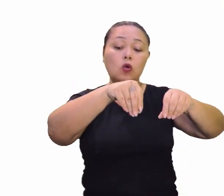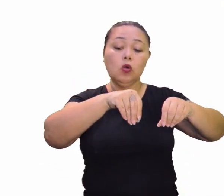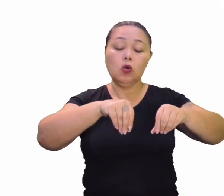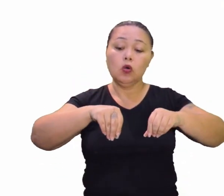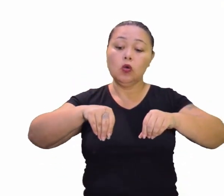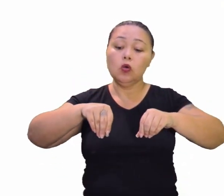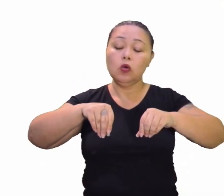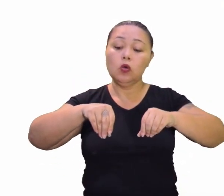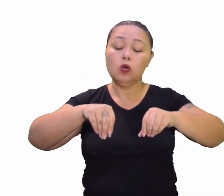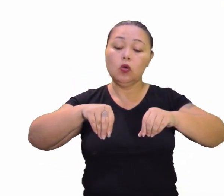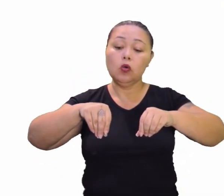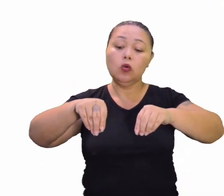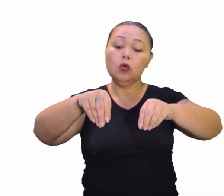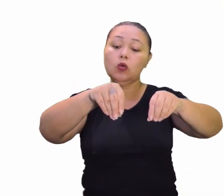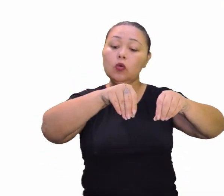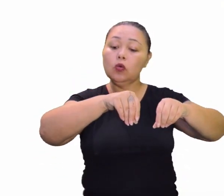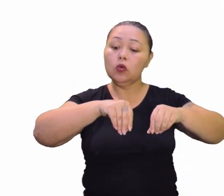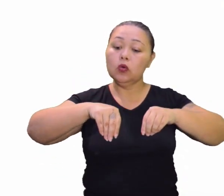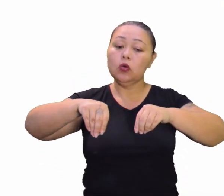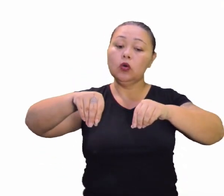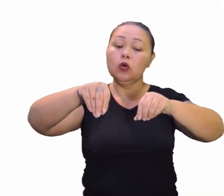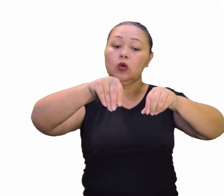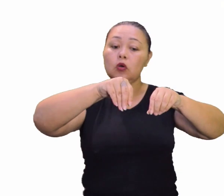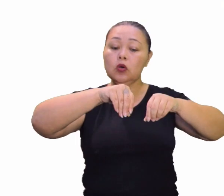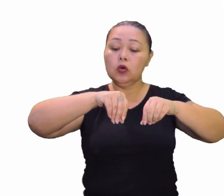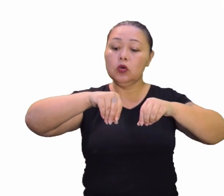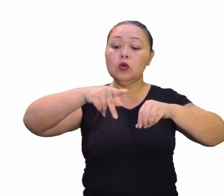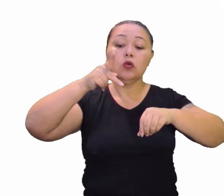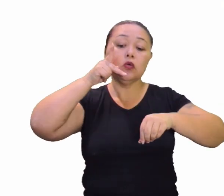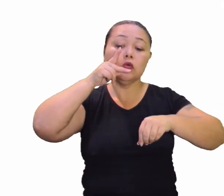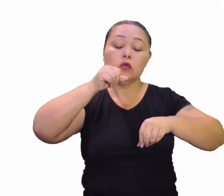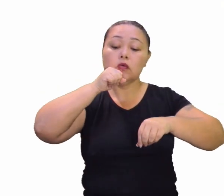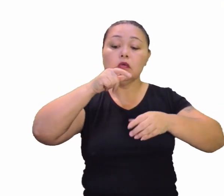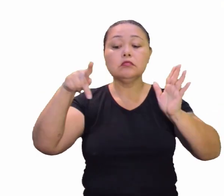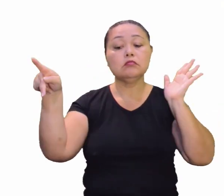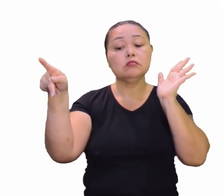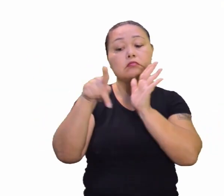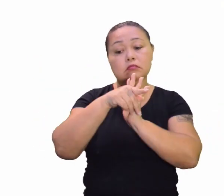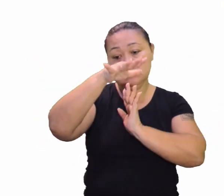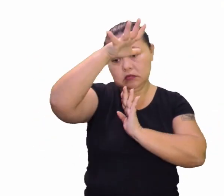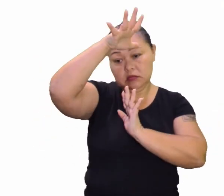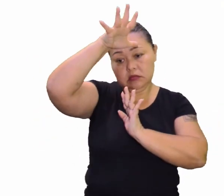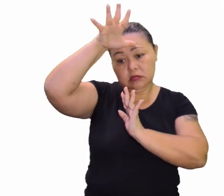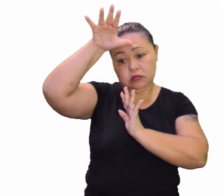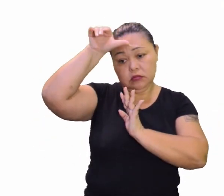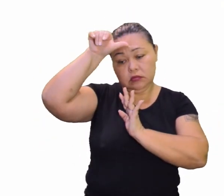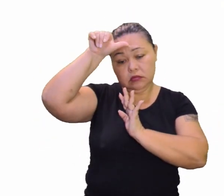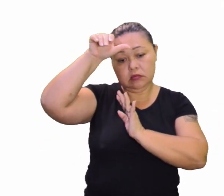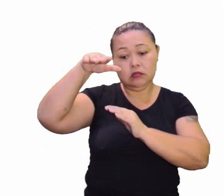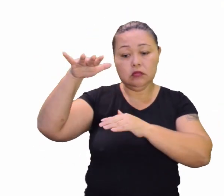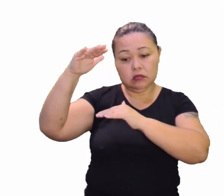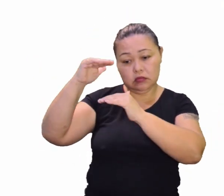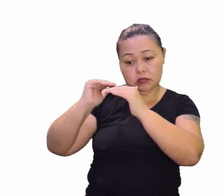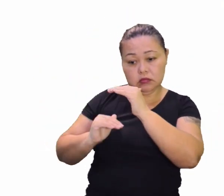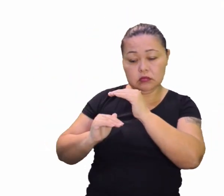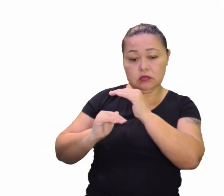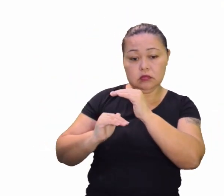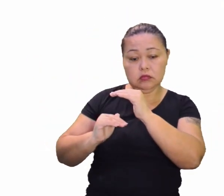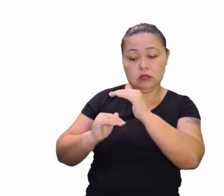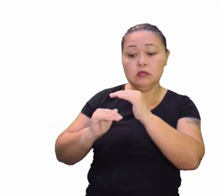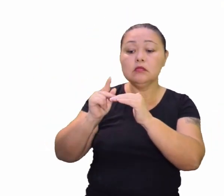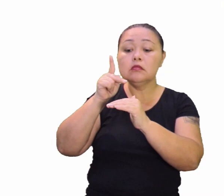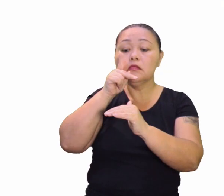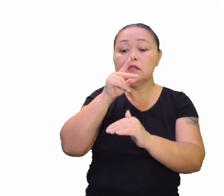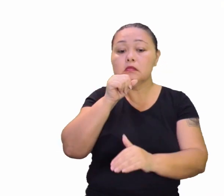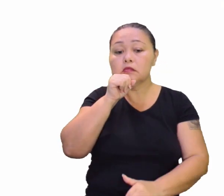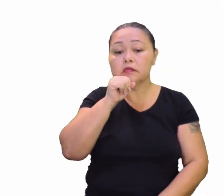do... Qual estado? A região de Porto Velho pertencia ao Amazonas. Muito bem. A região de Porto